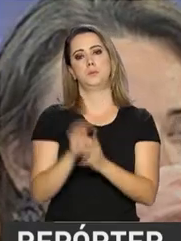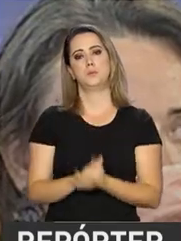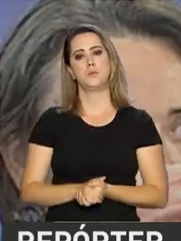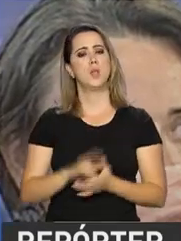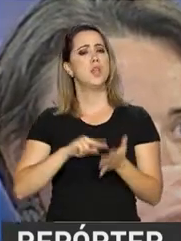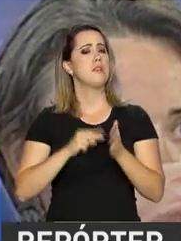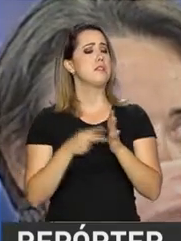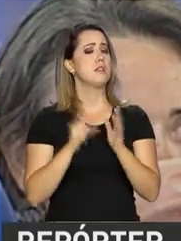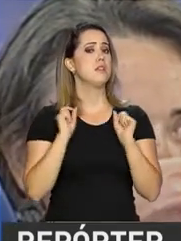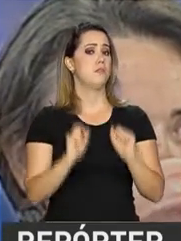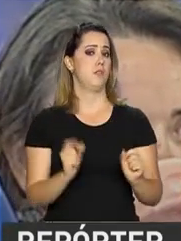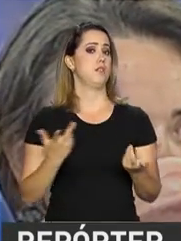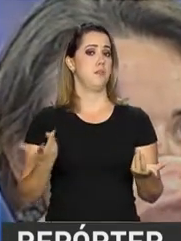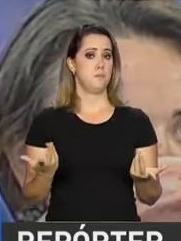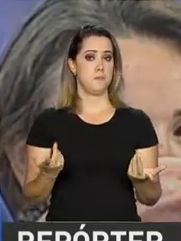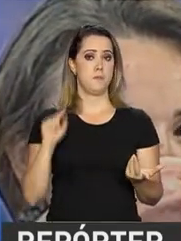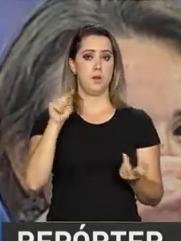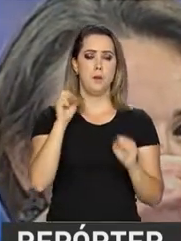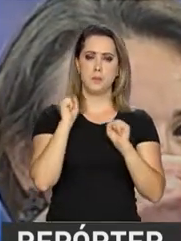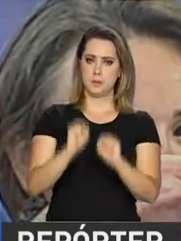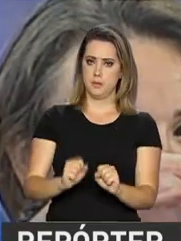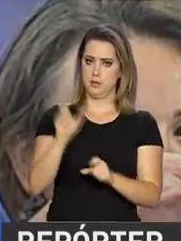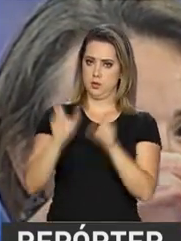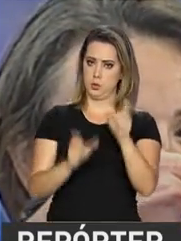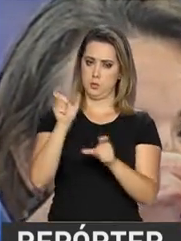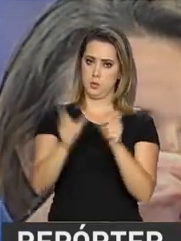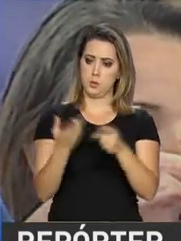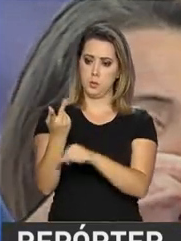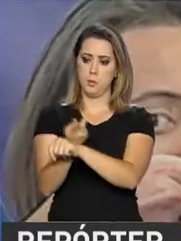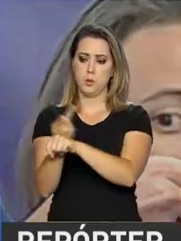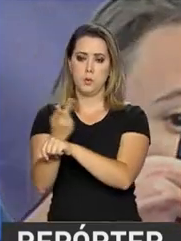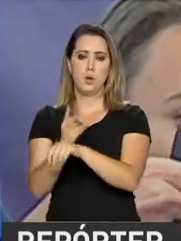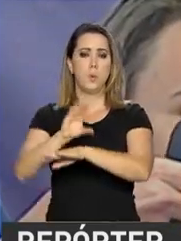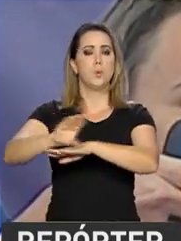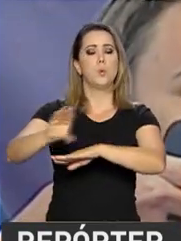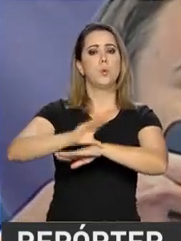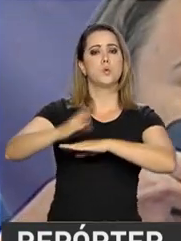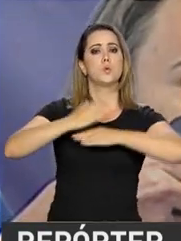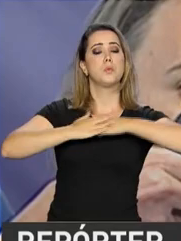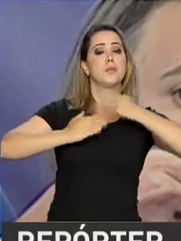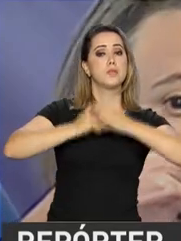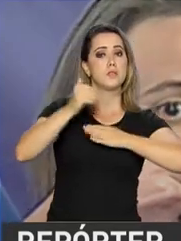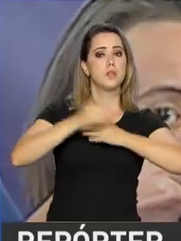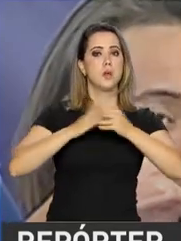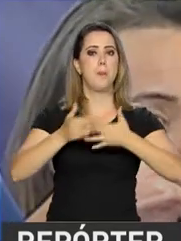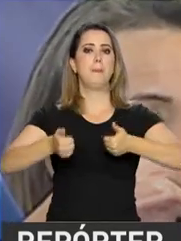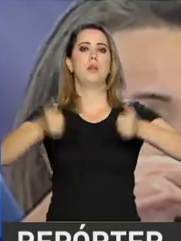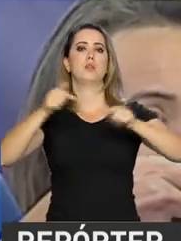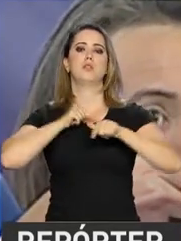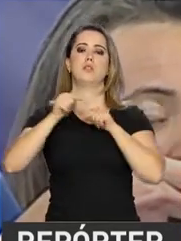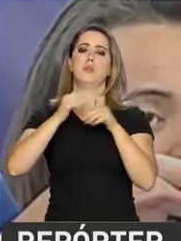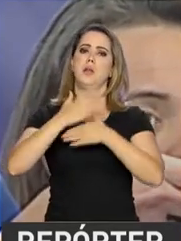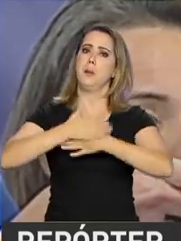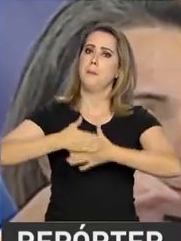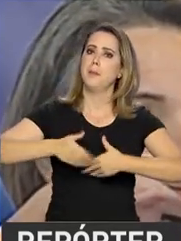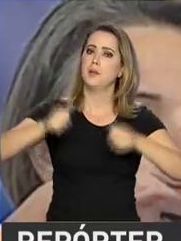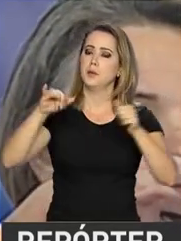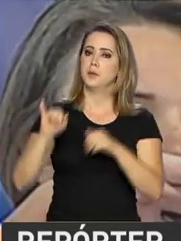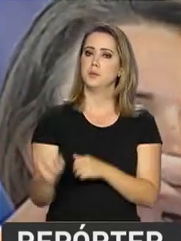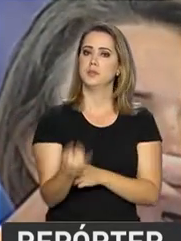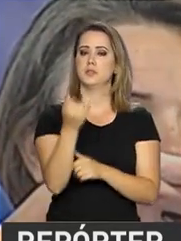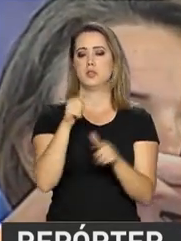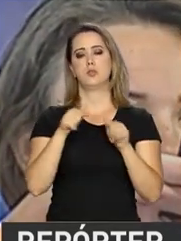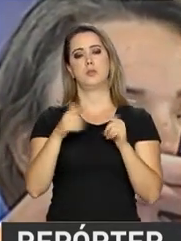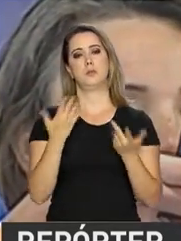práticos possibilidade por exemplo de buscar um curso profissional o melhor emprego uma melhor oportunidade de